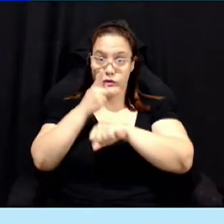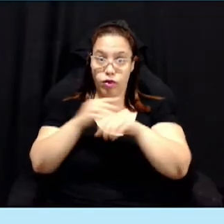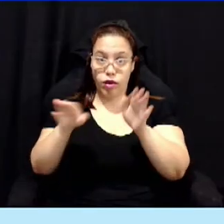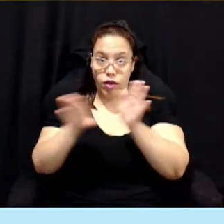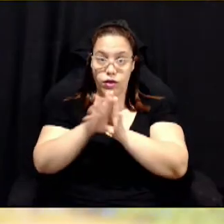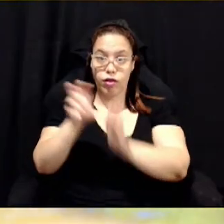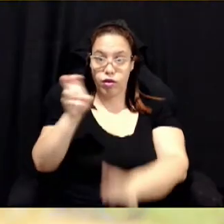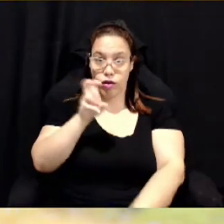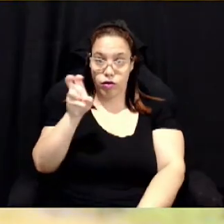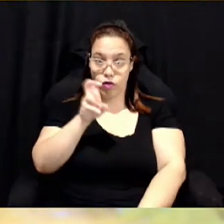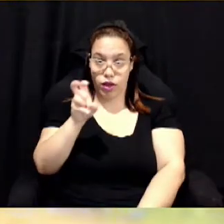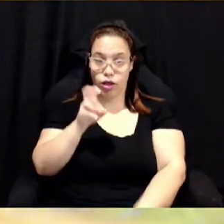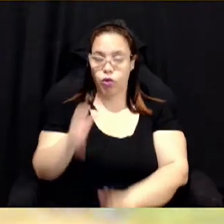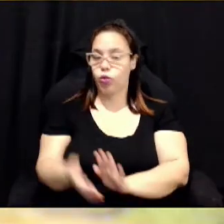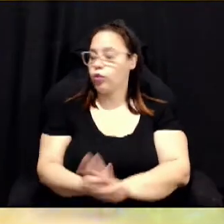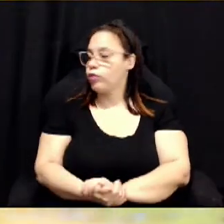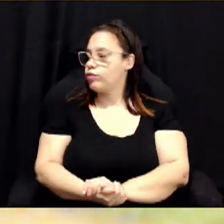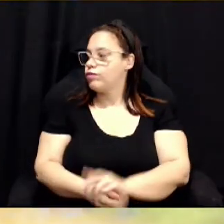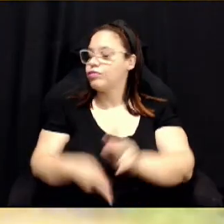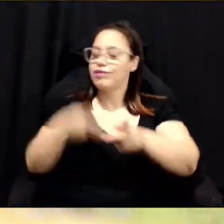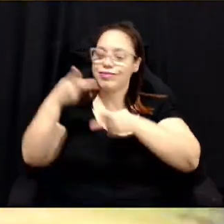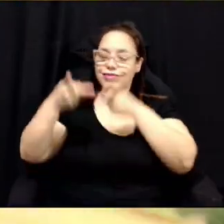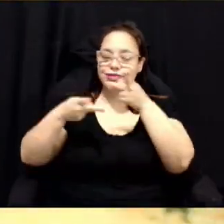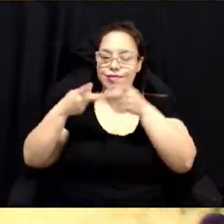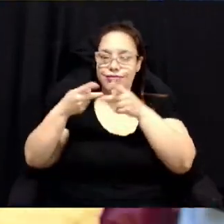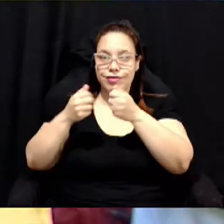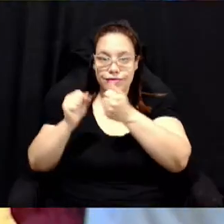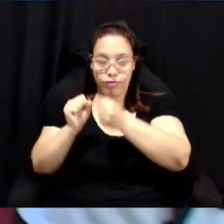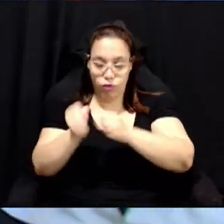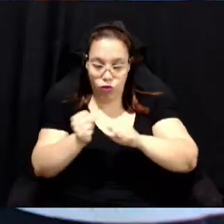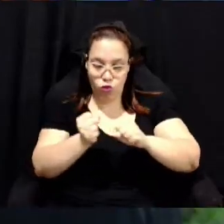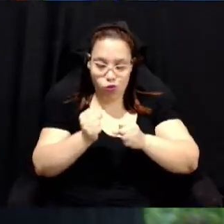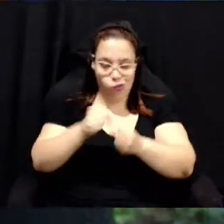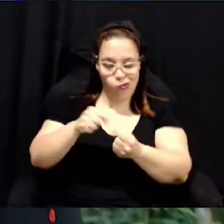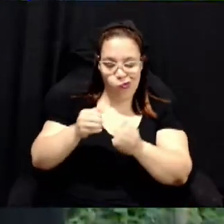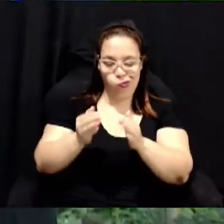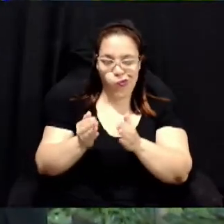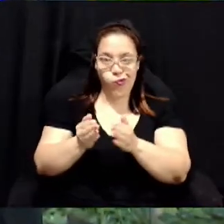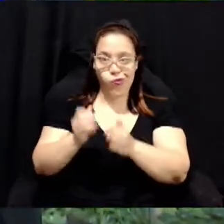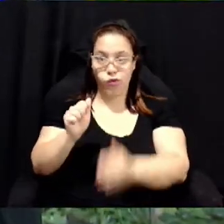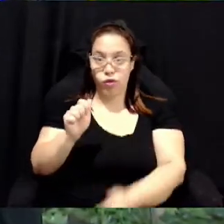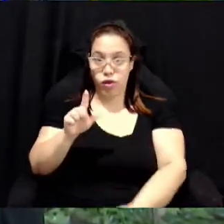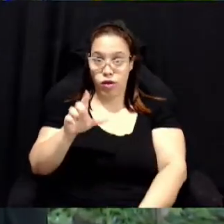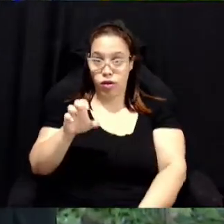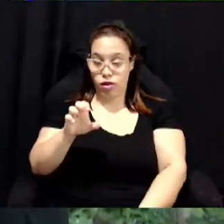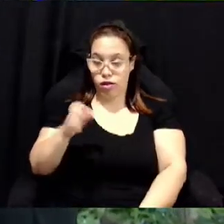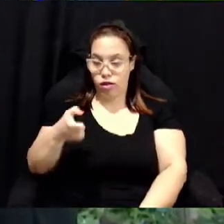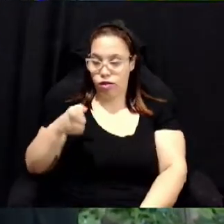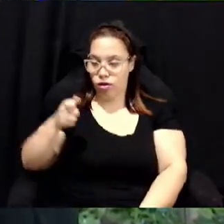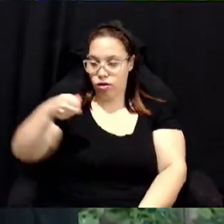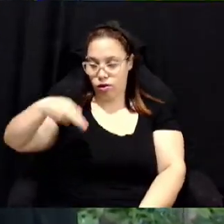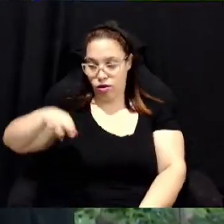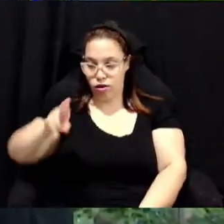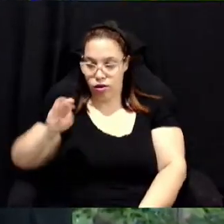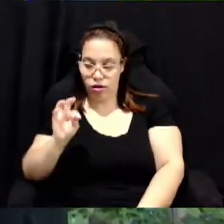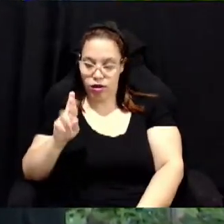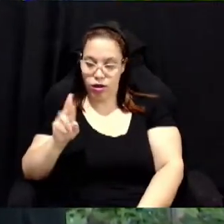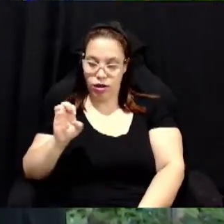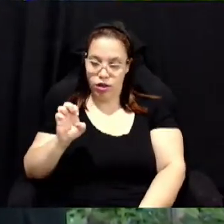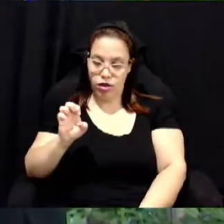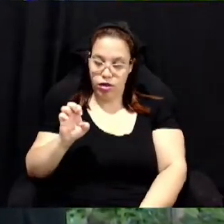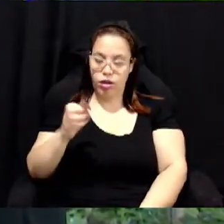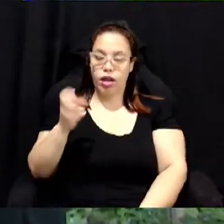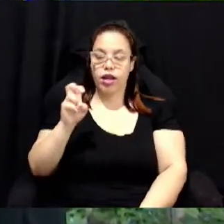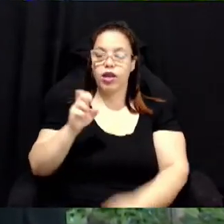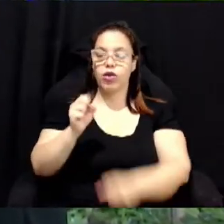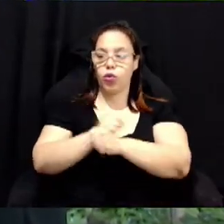pódios. E para falar mais sobre esse esporte, eu estou aqui com o Alexandre Campelo, ele que é instrutor guia de canoagem há 5 anos e é